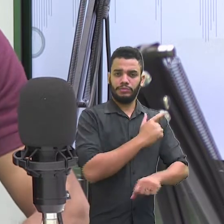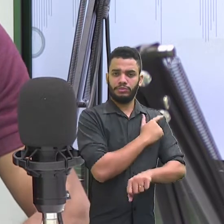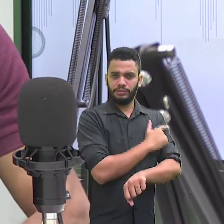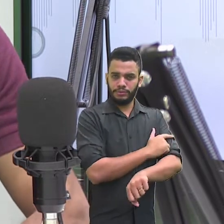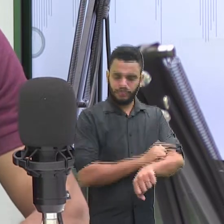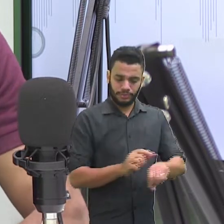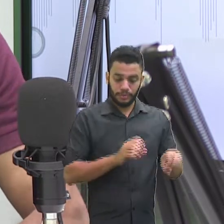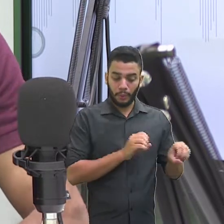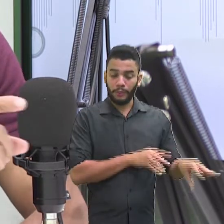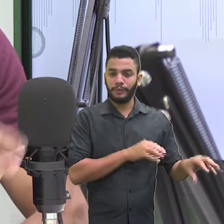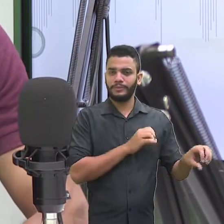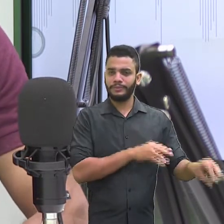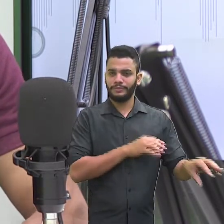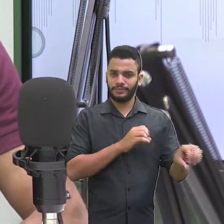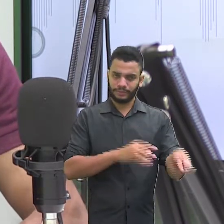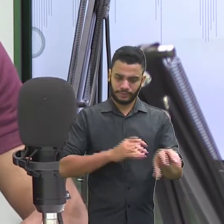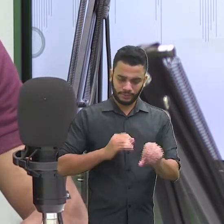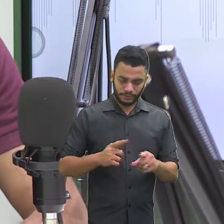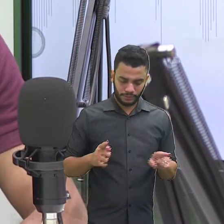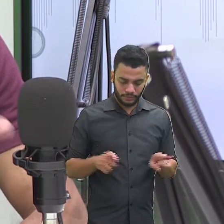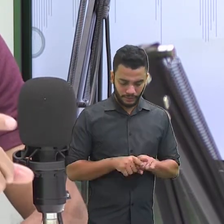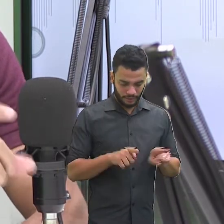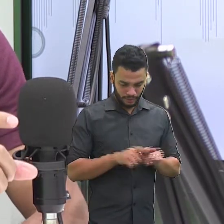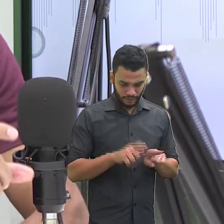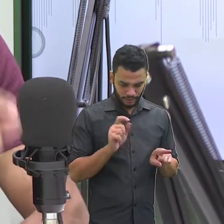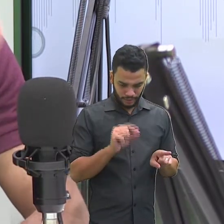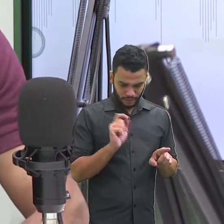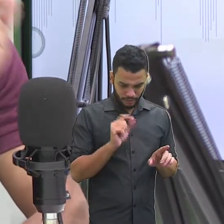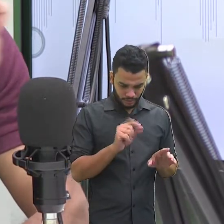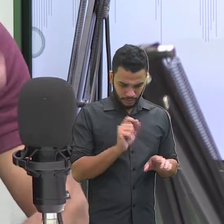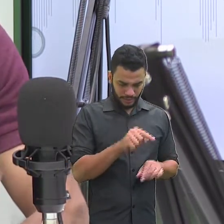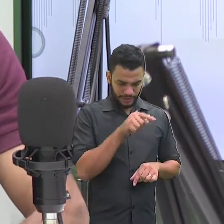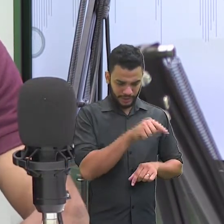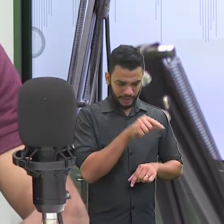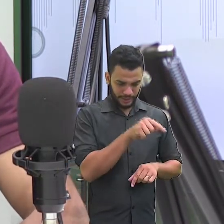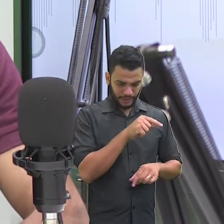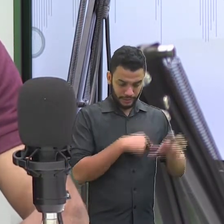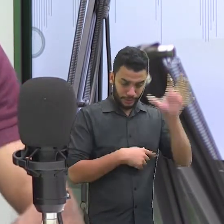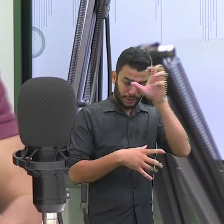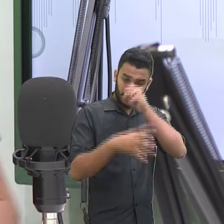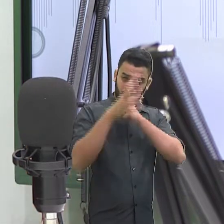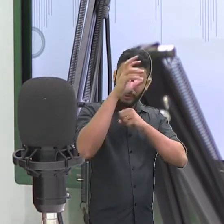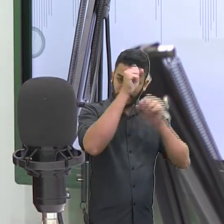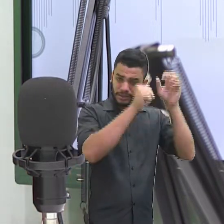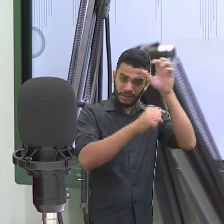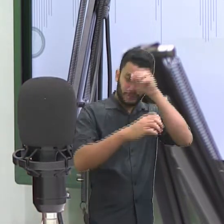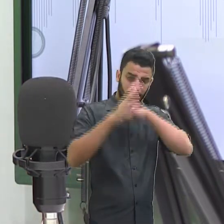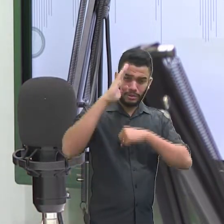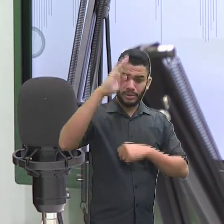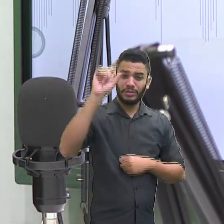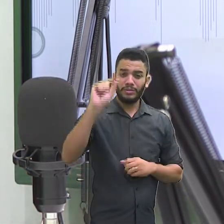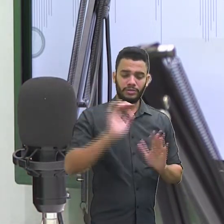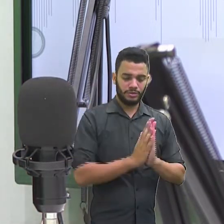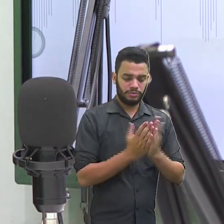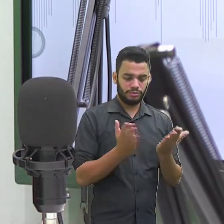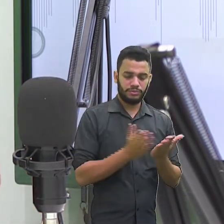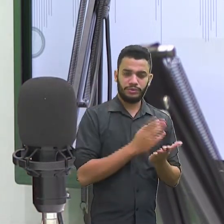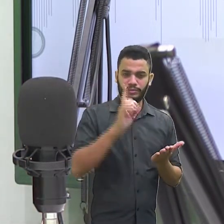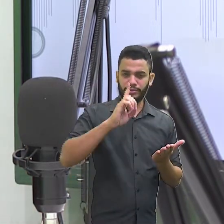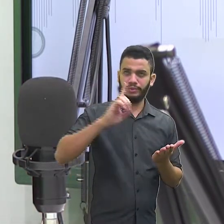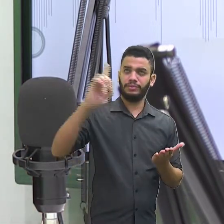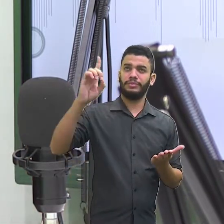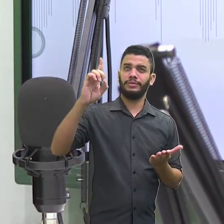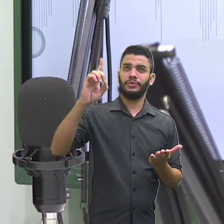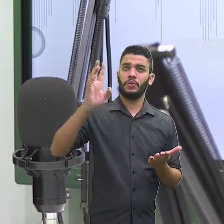possam dizer, ora, o meu pai e minha mãe me incutiram em nós bons valores, Então, os meus comportamentos, as